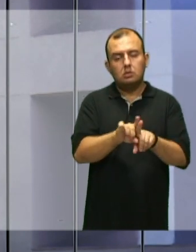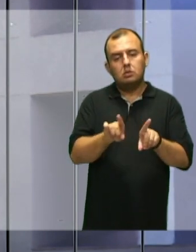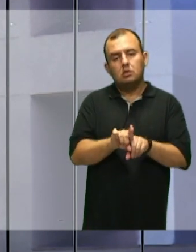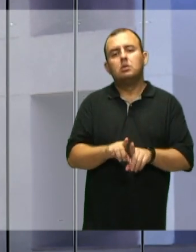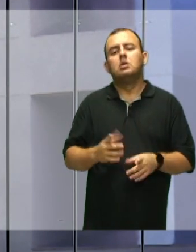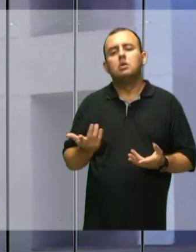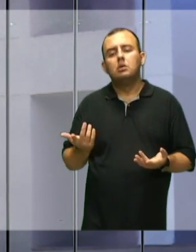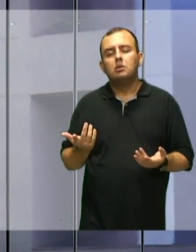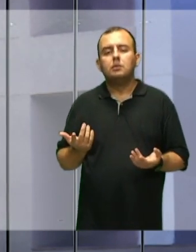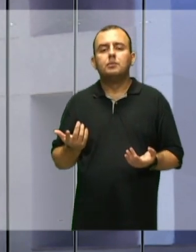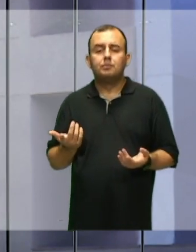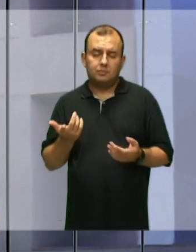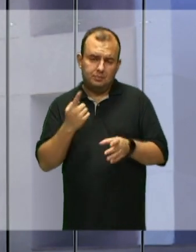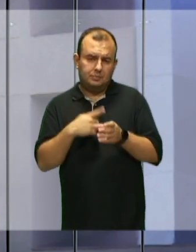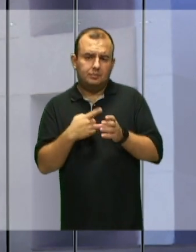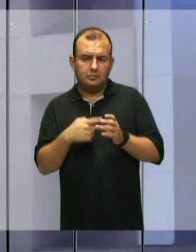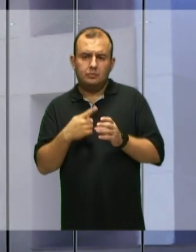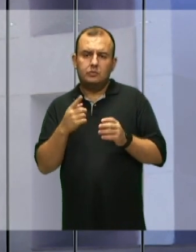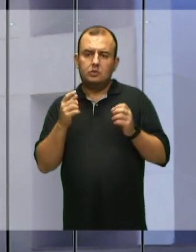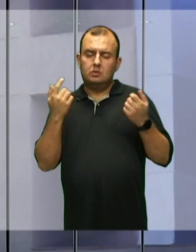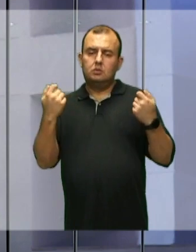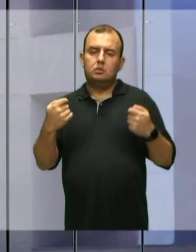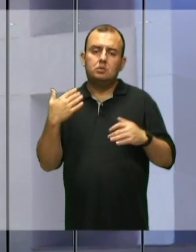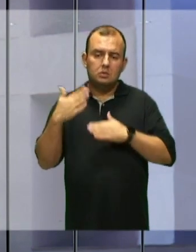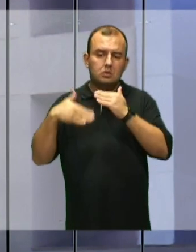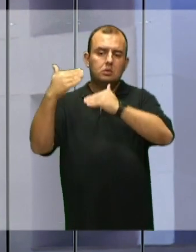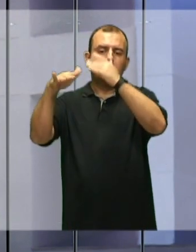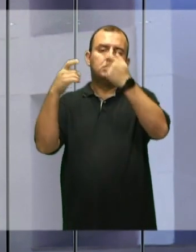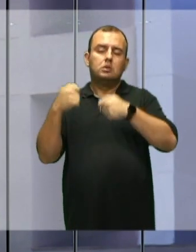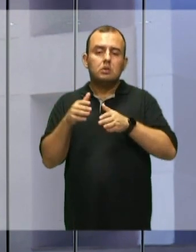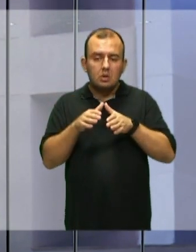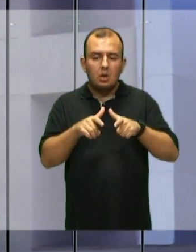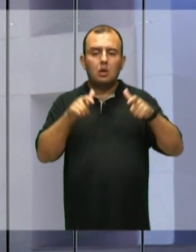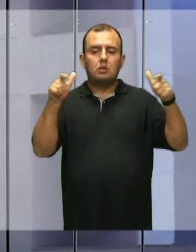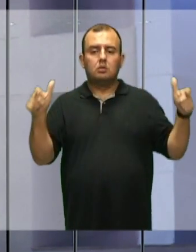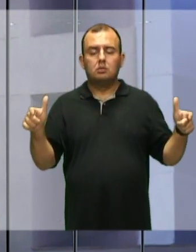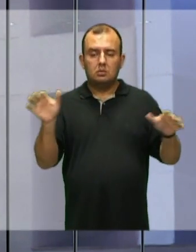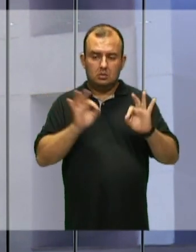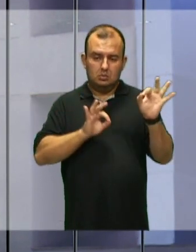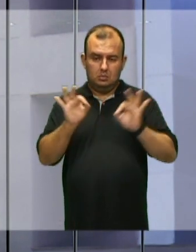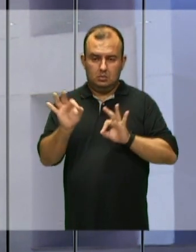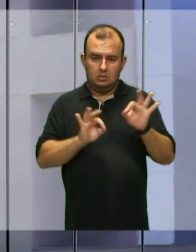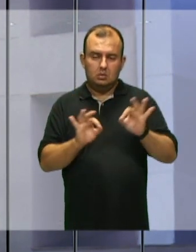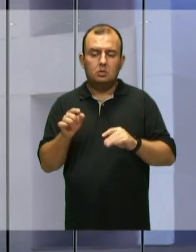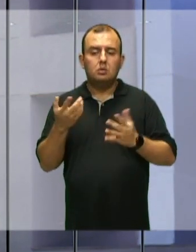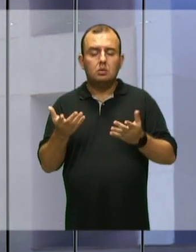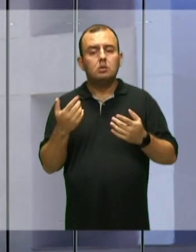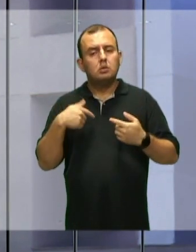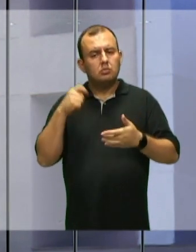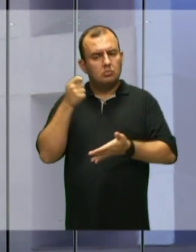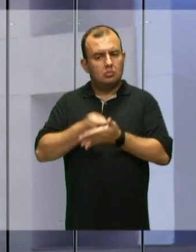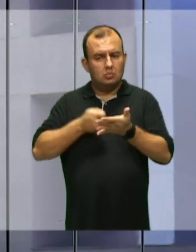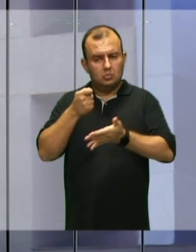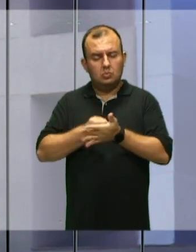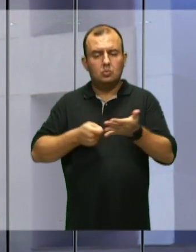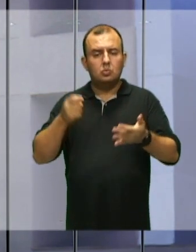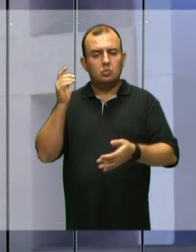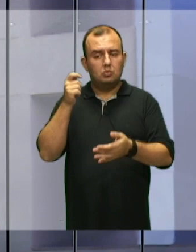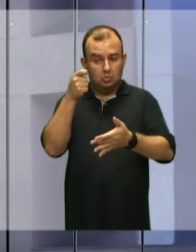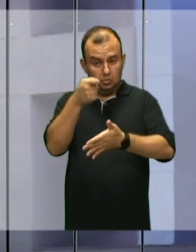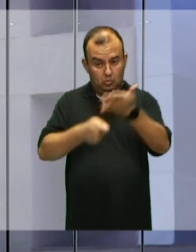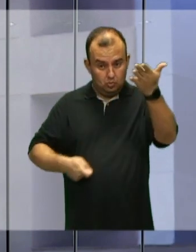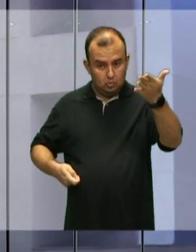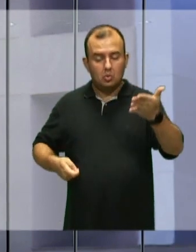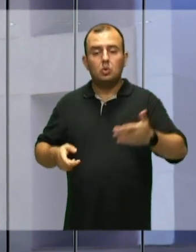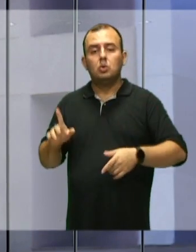uma cidade como eu eu tenho dito passado Progressista precisa também ampliar e se planejar então para isso a gente lutou muito pelo concurso E agora tem Obrigado